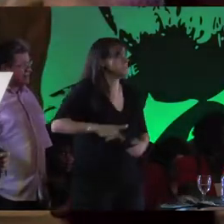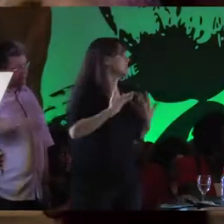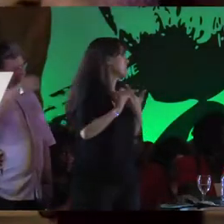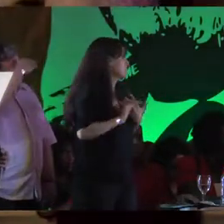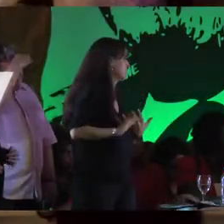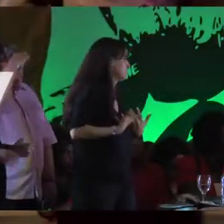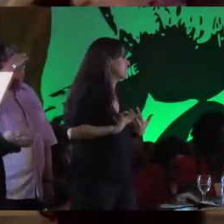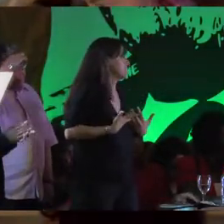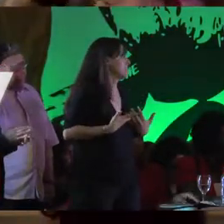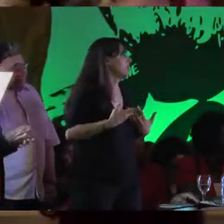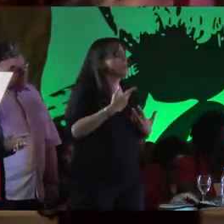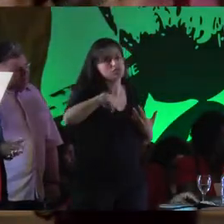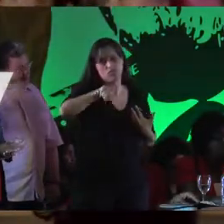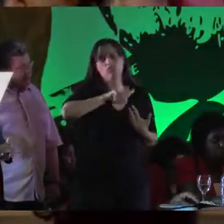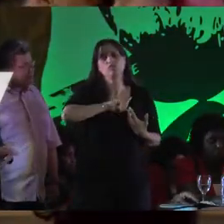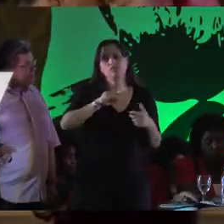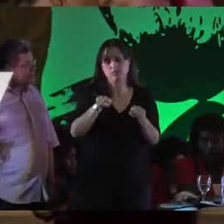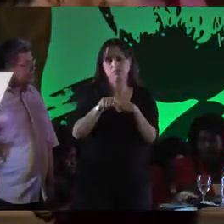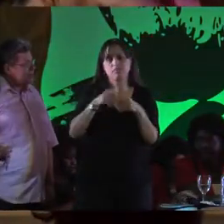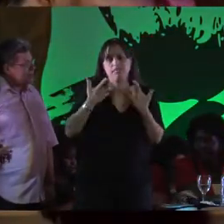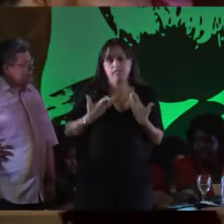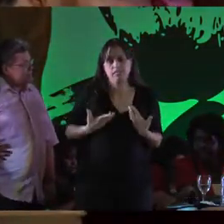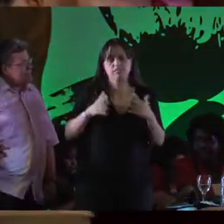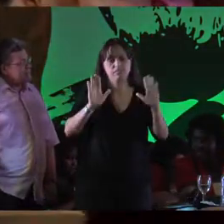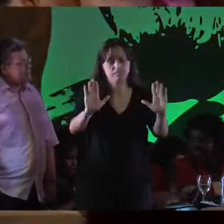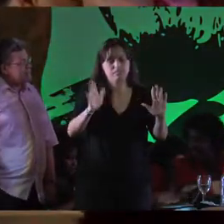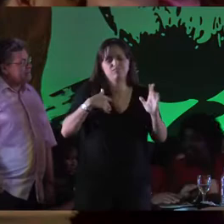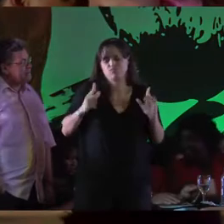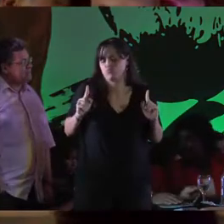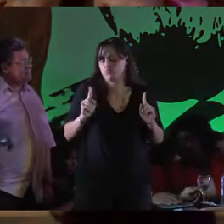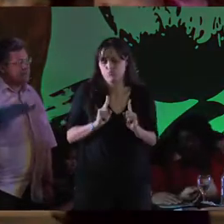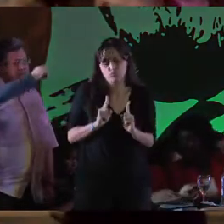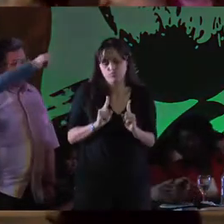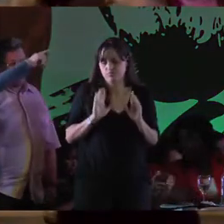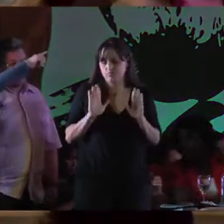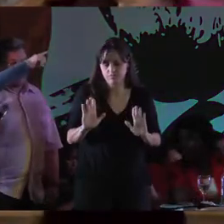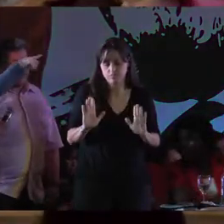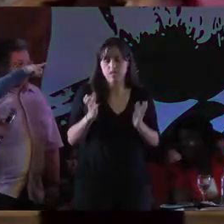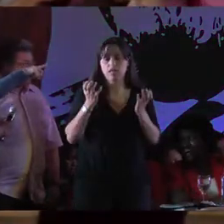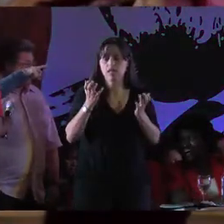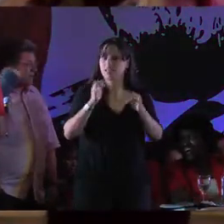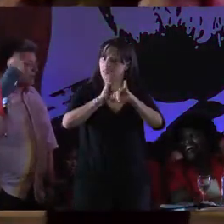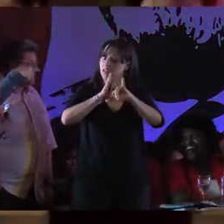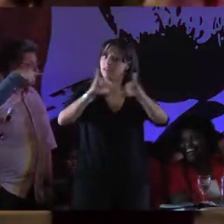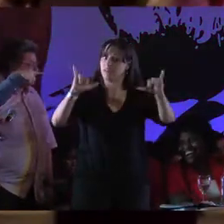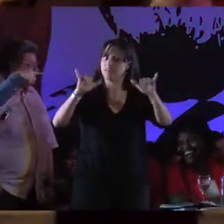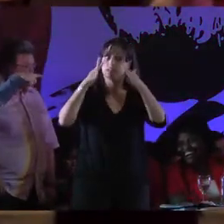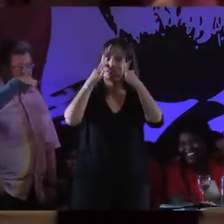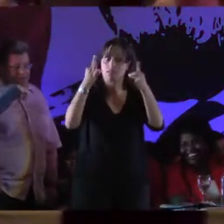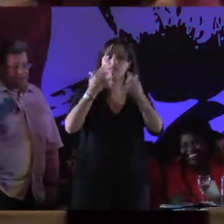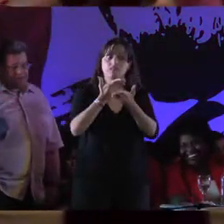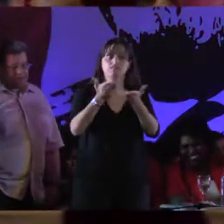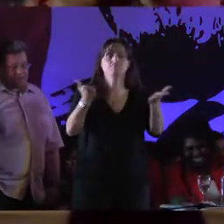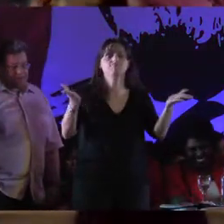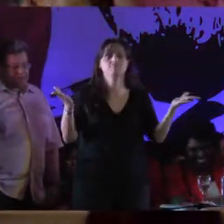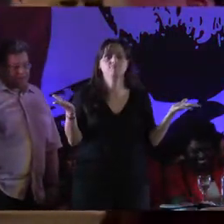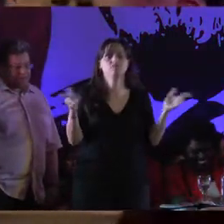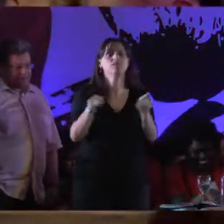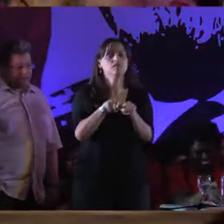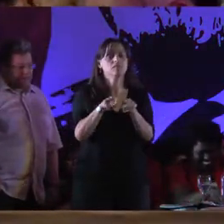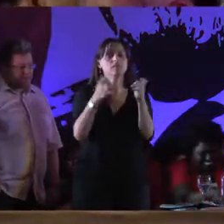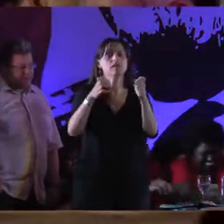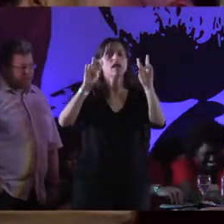também. Só quero fazer aqui algumas alertas e alguns reconhecimentos.